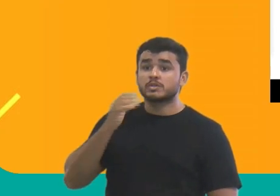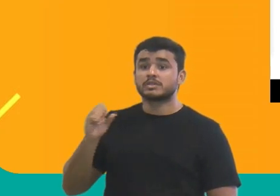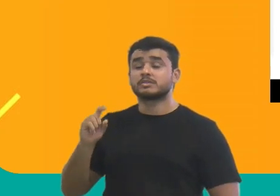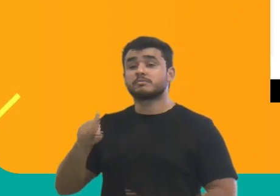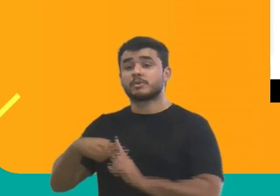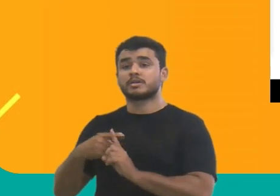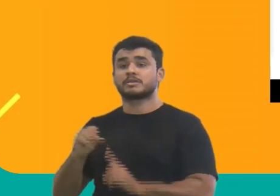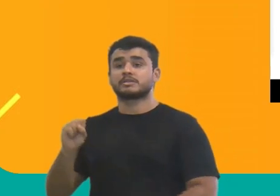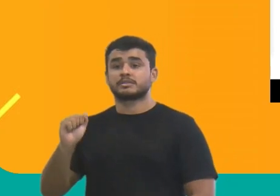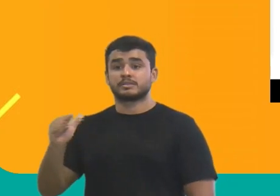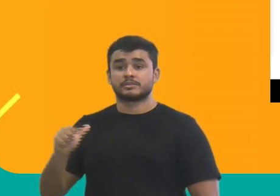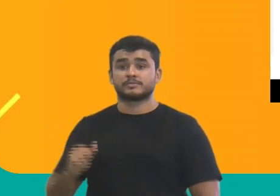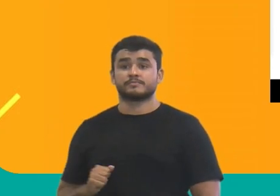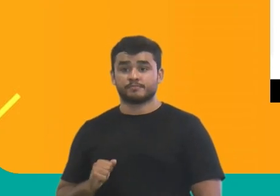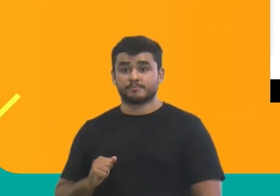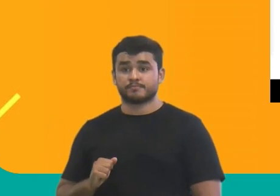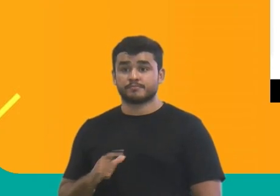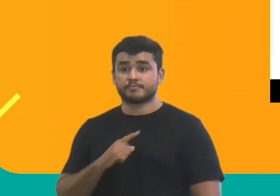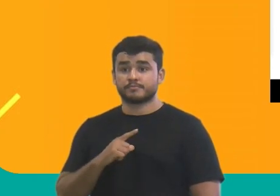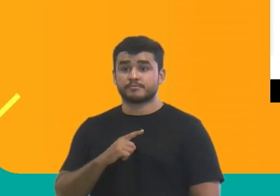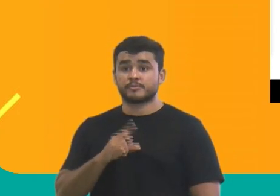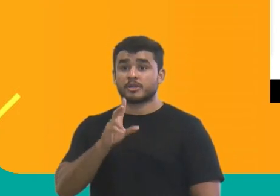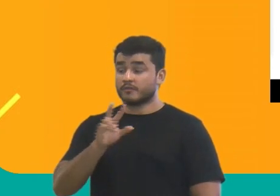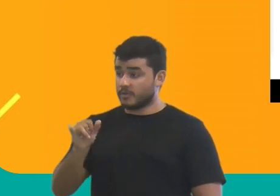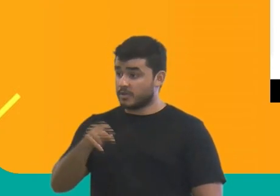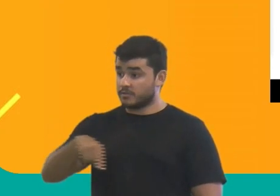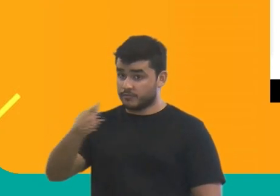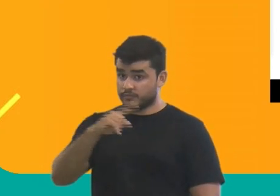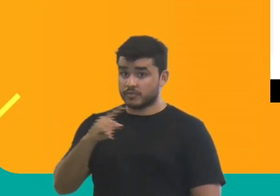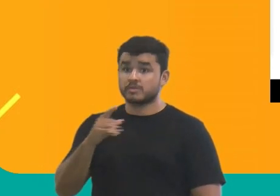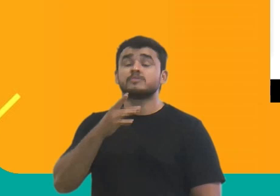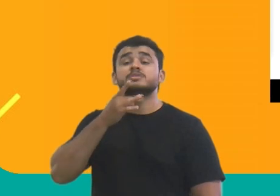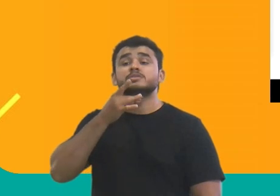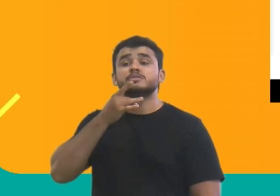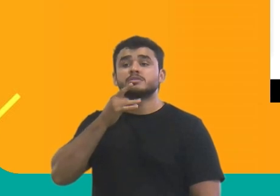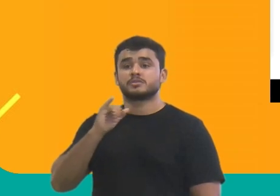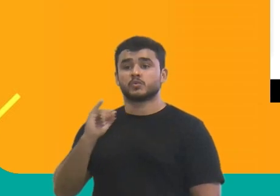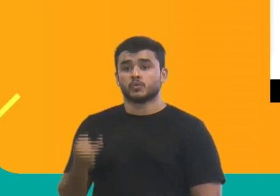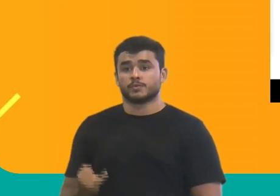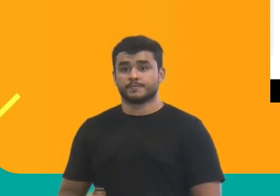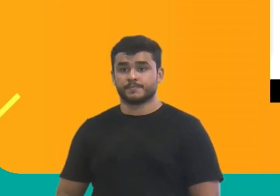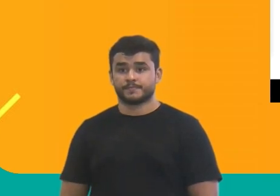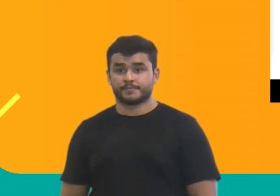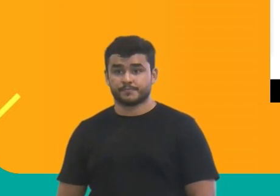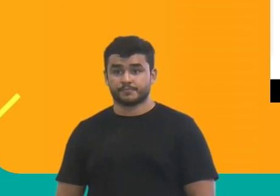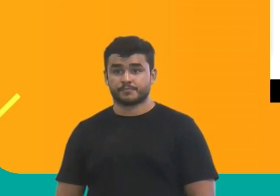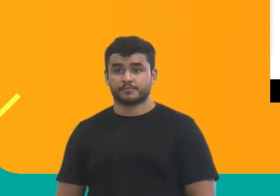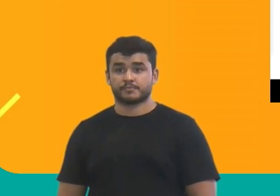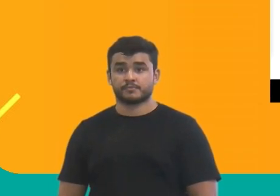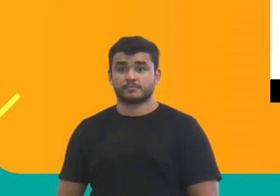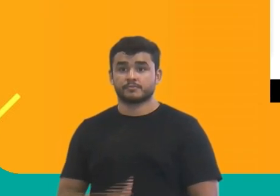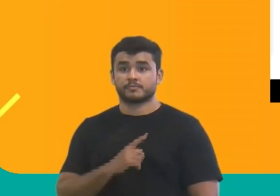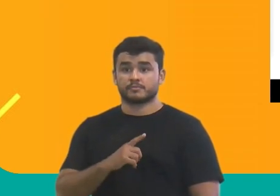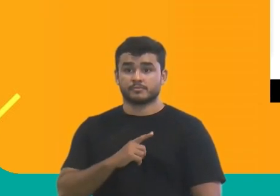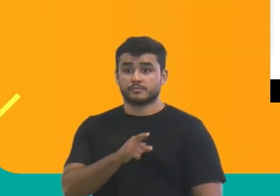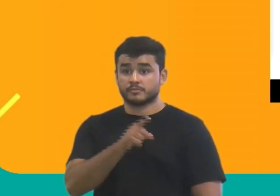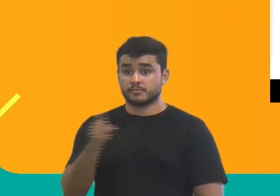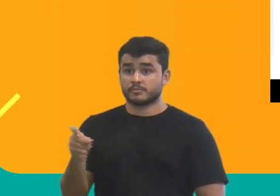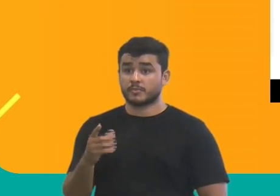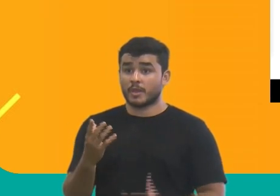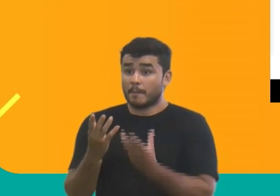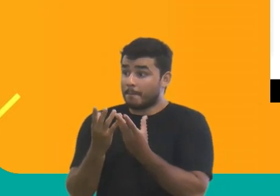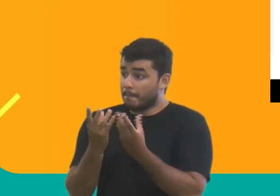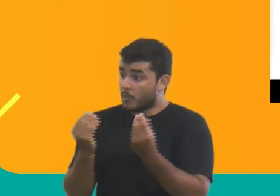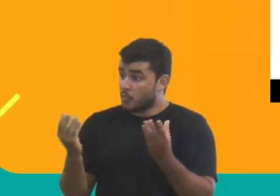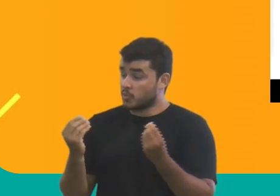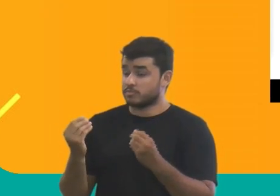água, fazendo com que os organismos desidratem. Se o soro caseiro for preparado com concentração muito superior de